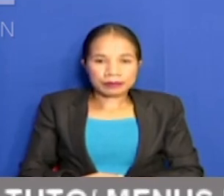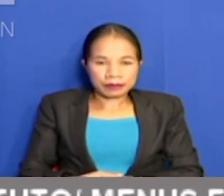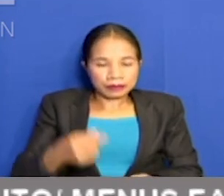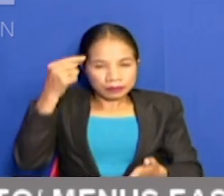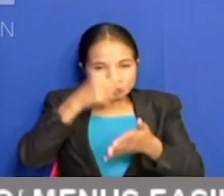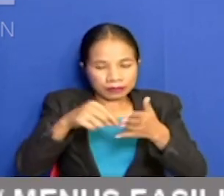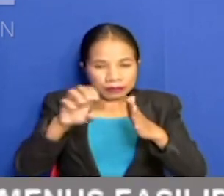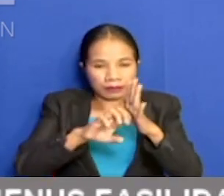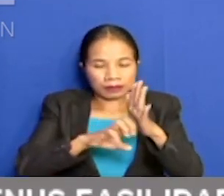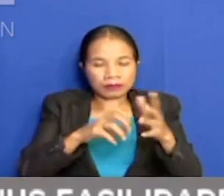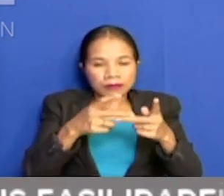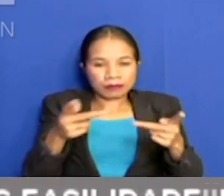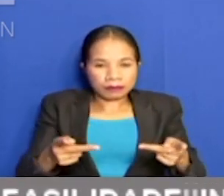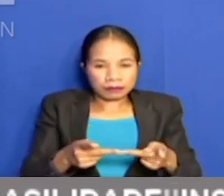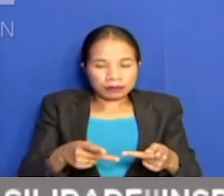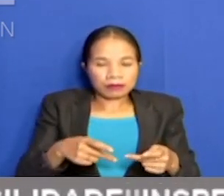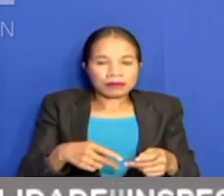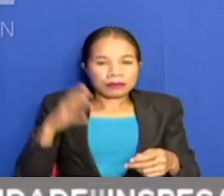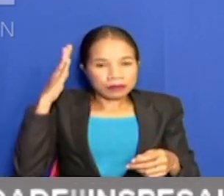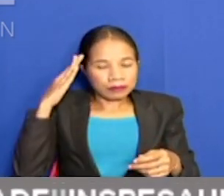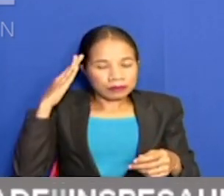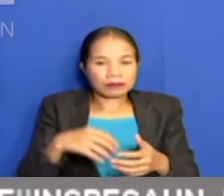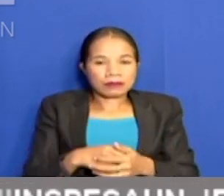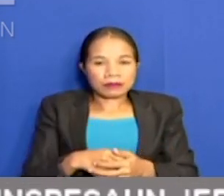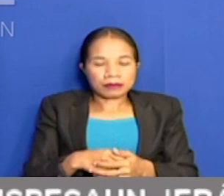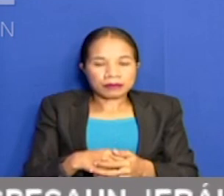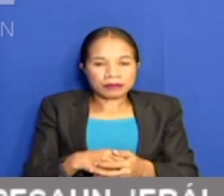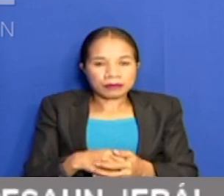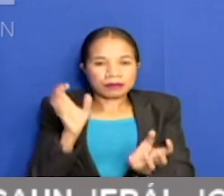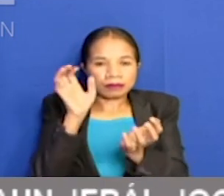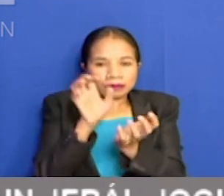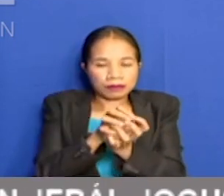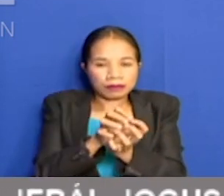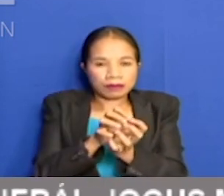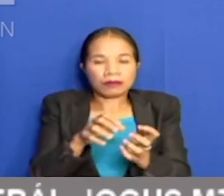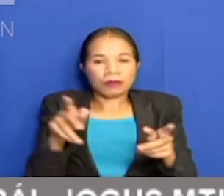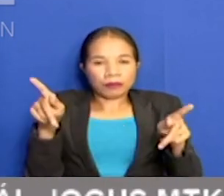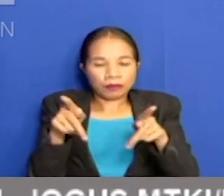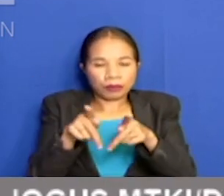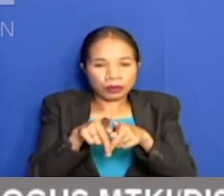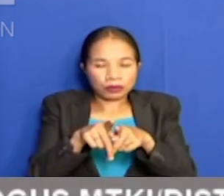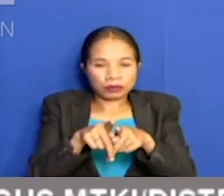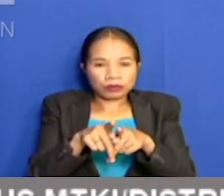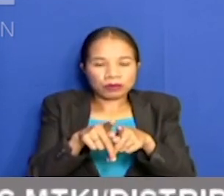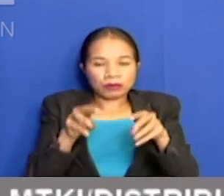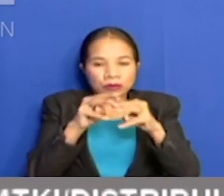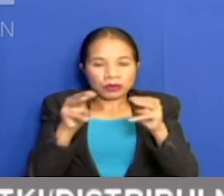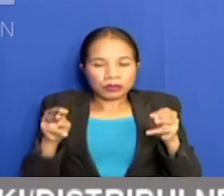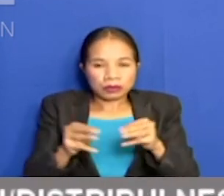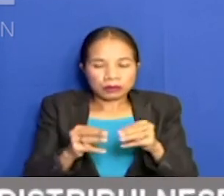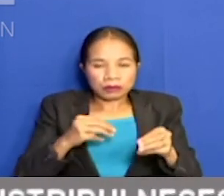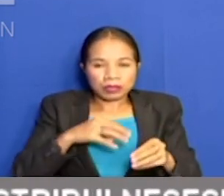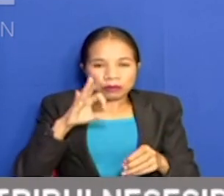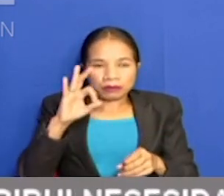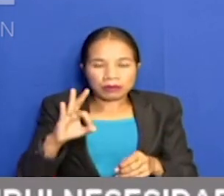Secretário de Estado do Meio Ambiente conserva a FAEC e a Lagoa Helenas e a posto Fato Berlijo, município Mano